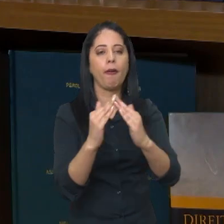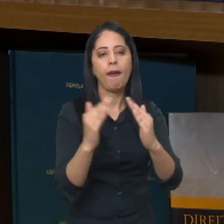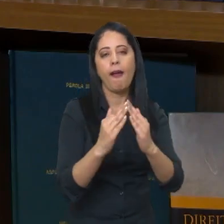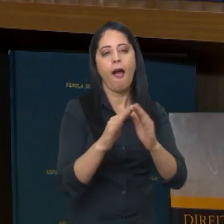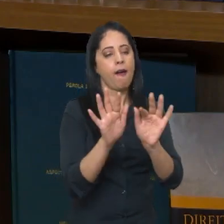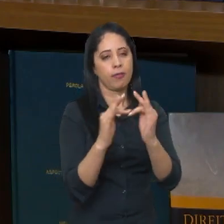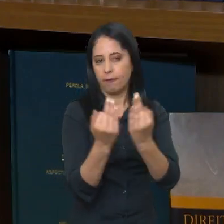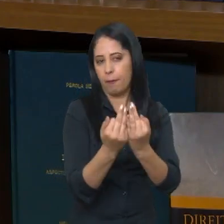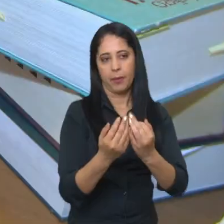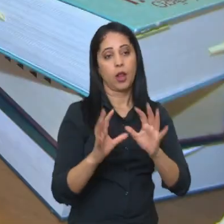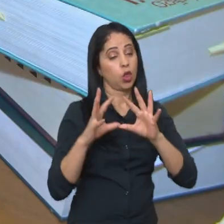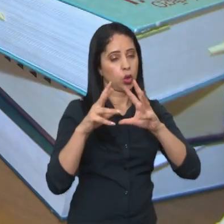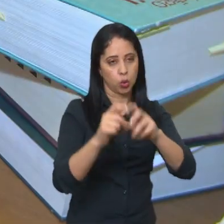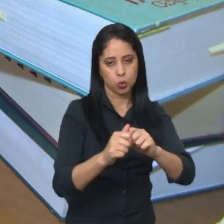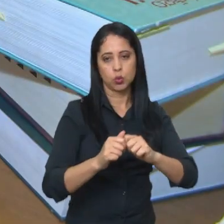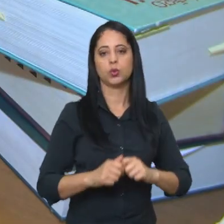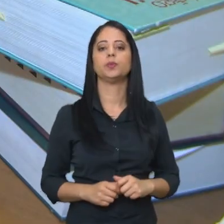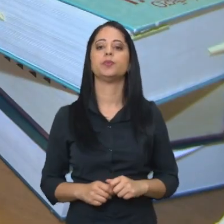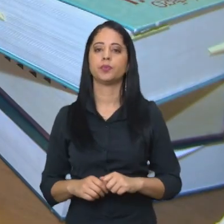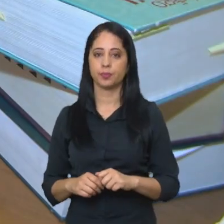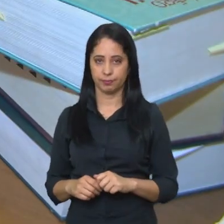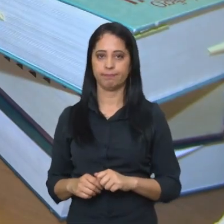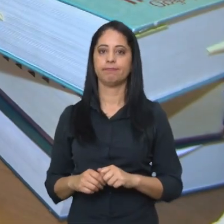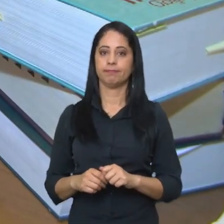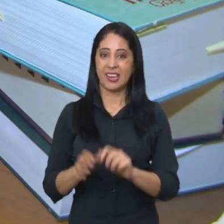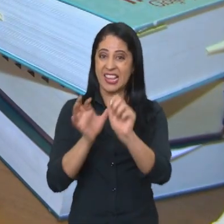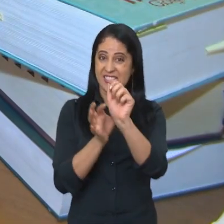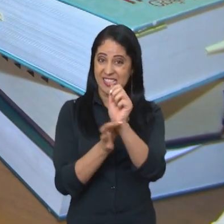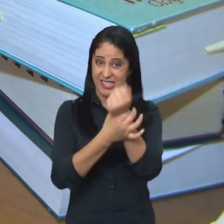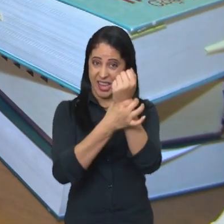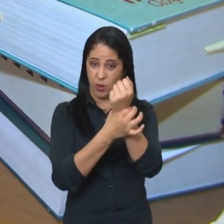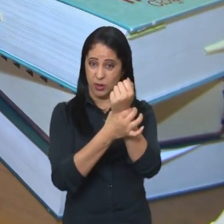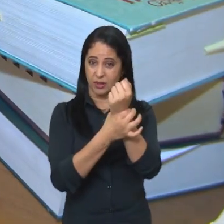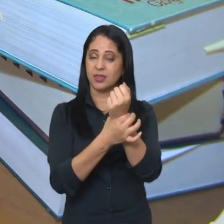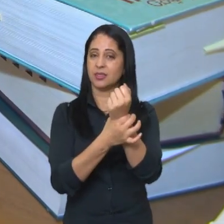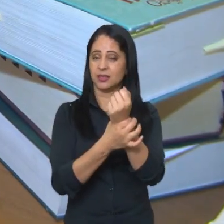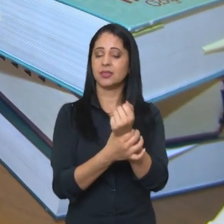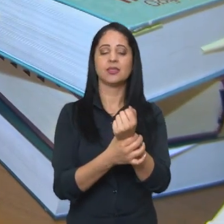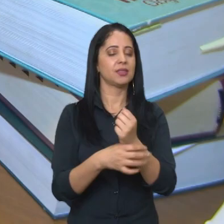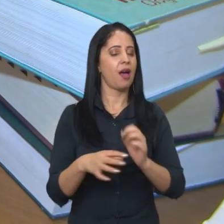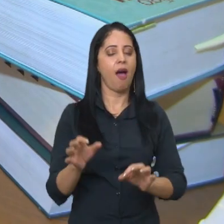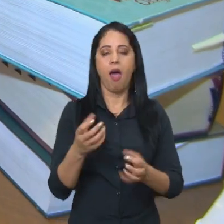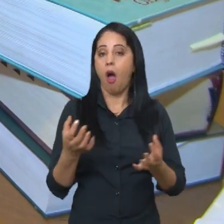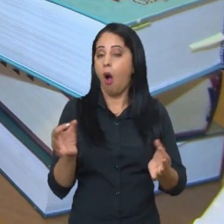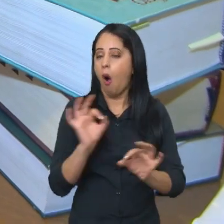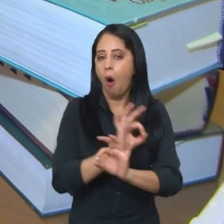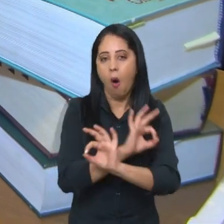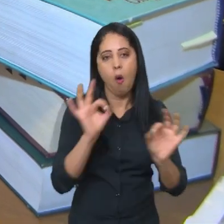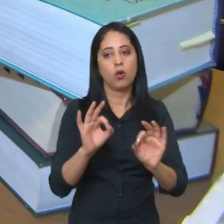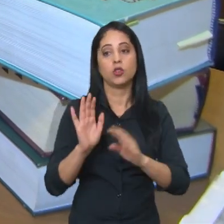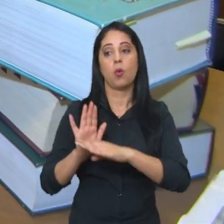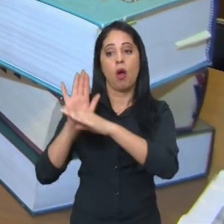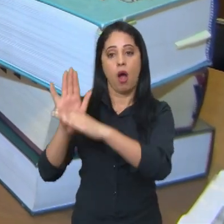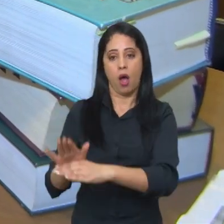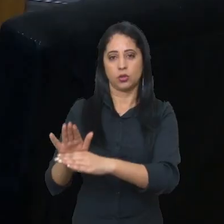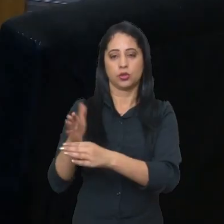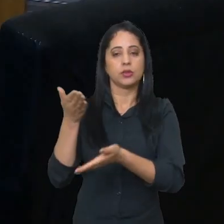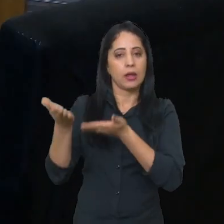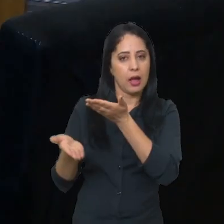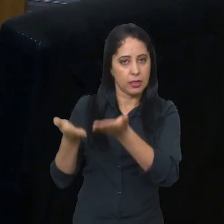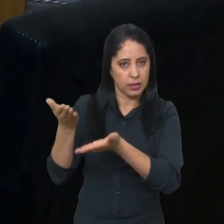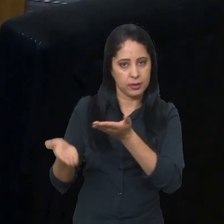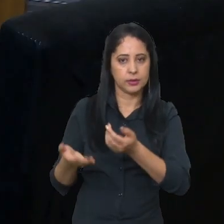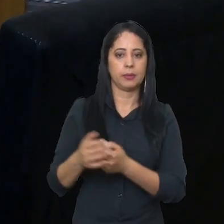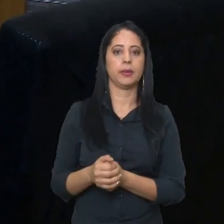diante da sociedade em geral. Ter acesso a uma rede de proteção faz toda a diferença no tratamento dos pacientes e da família.